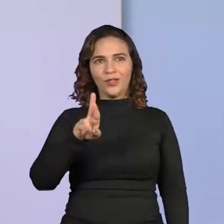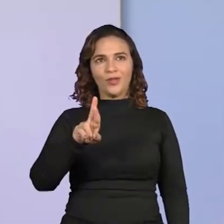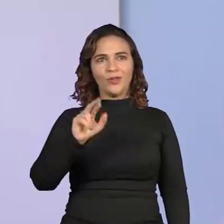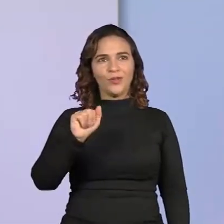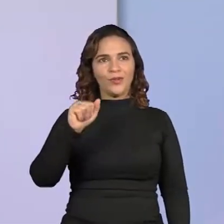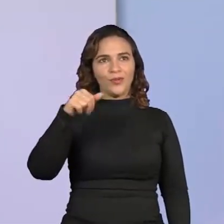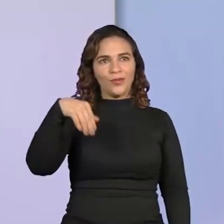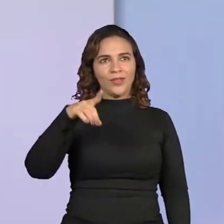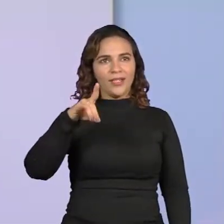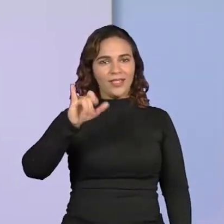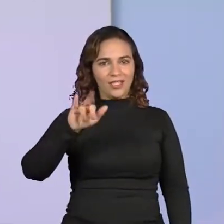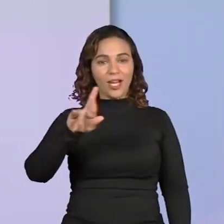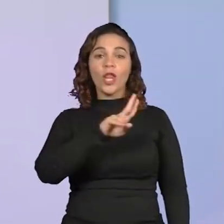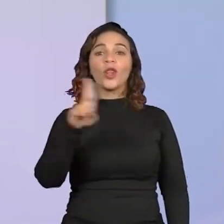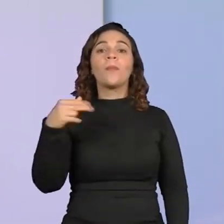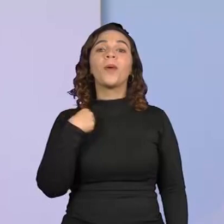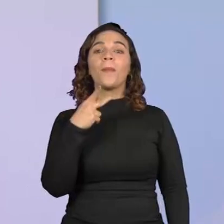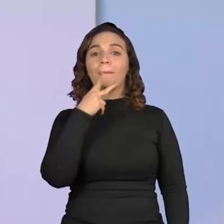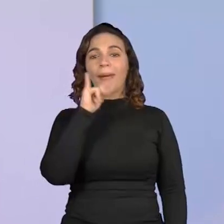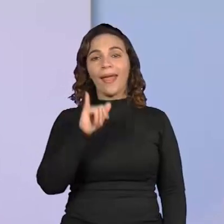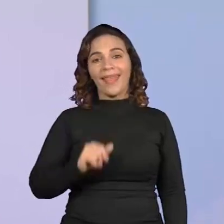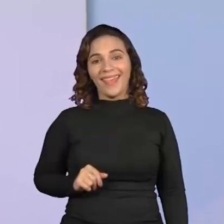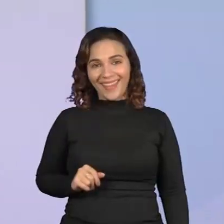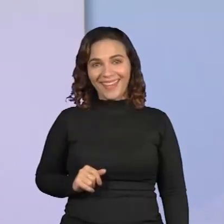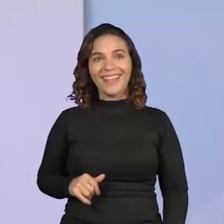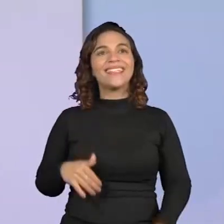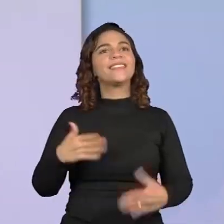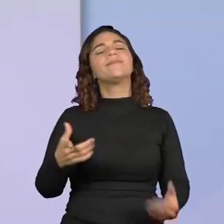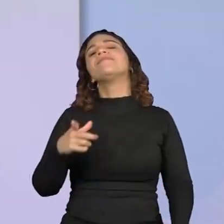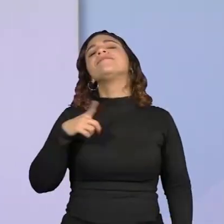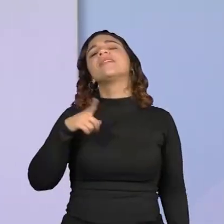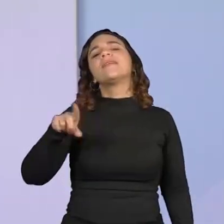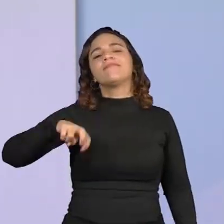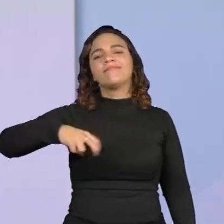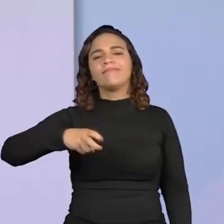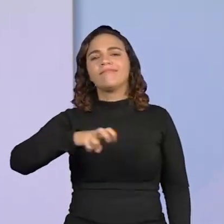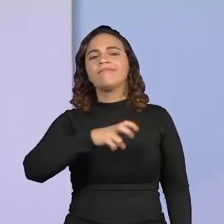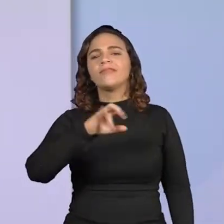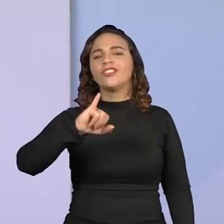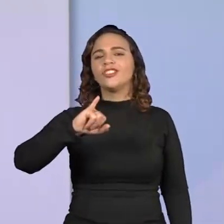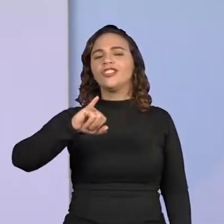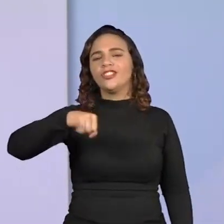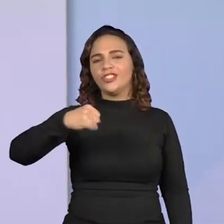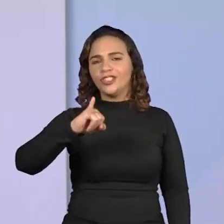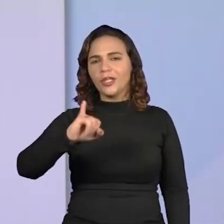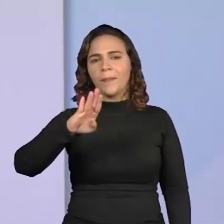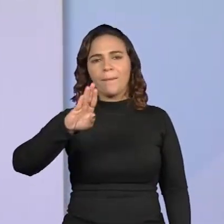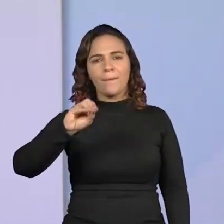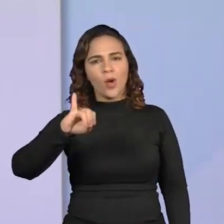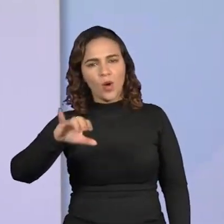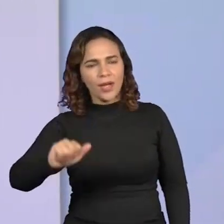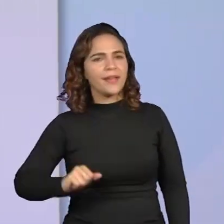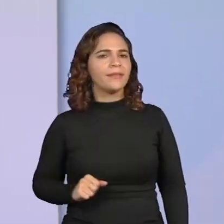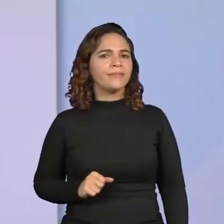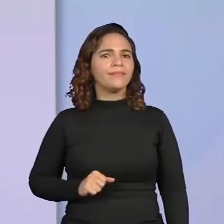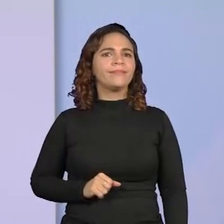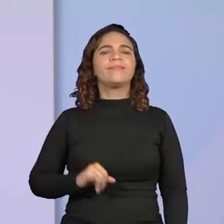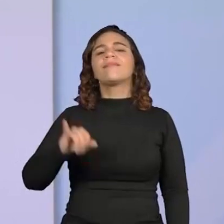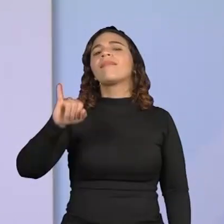nome do meu pai. Aí tem jiboia, gambá, Anhanguera,